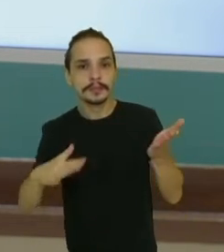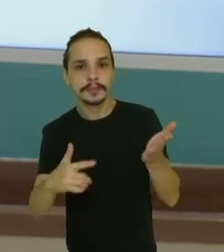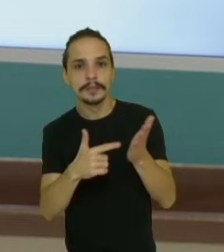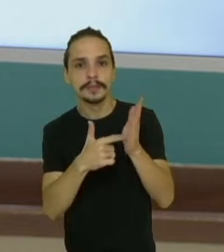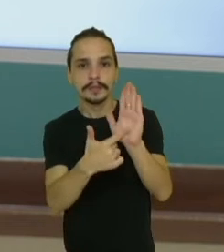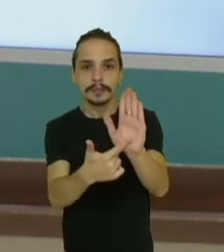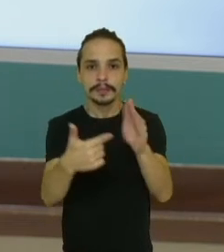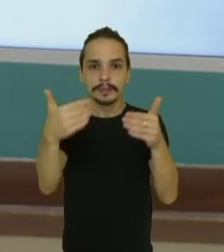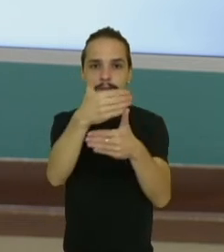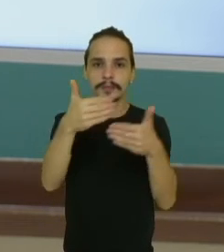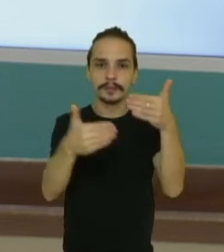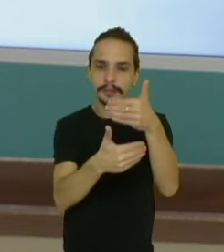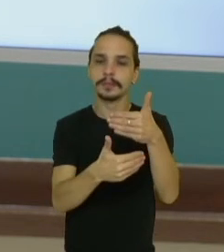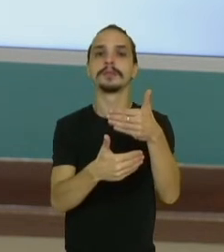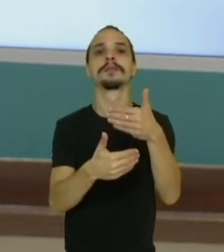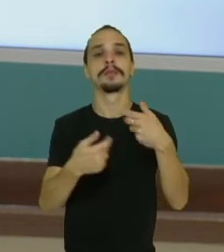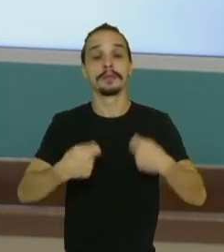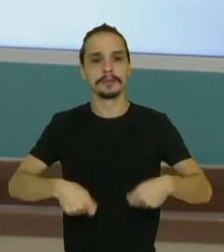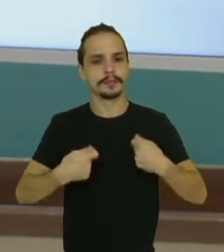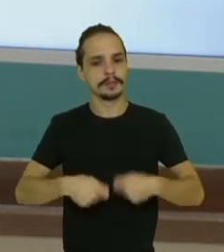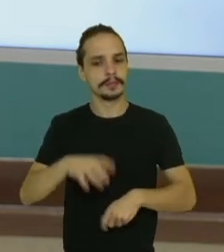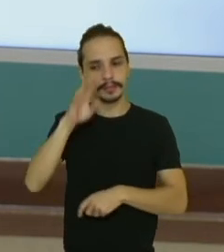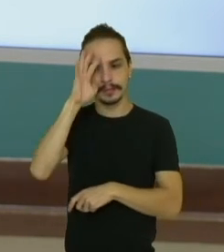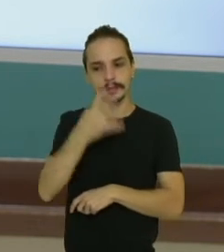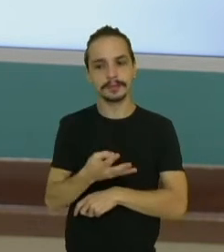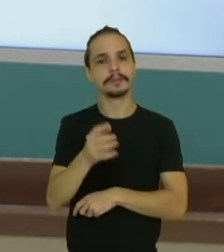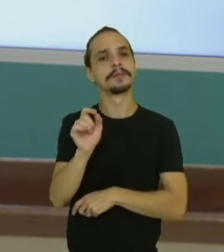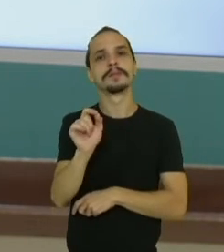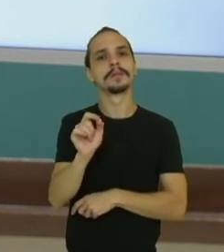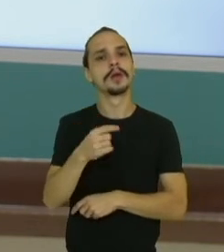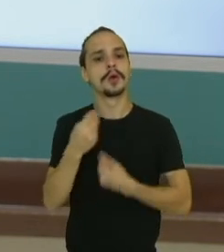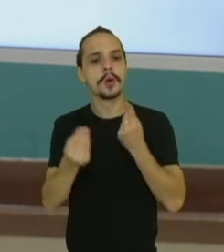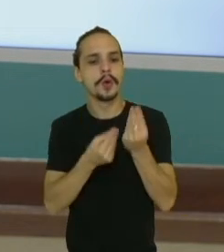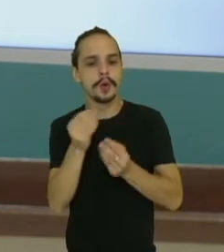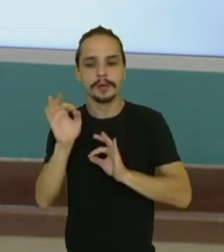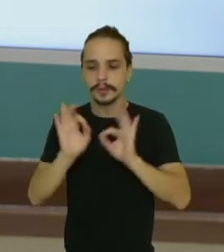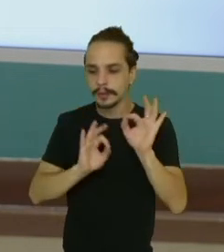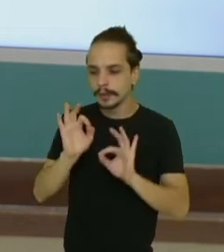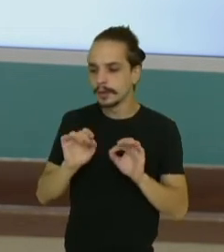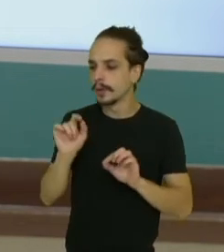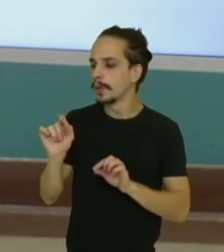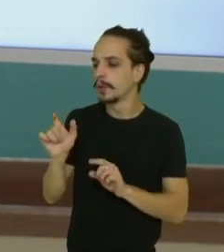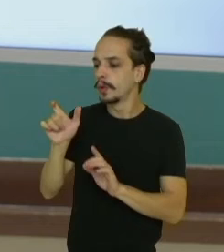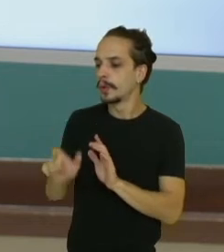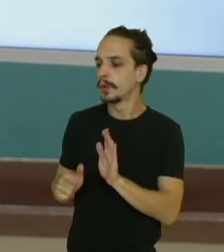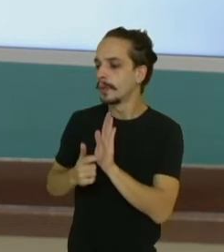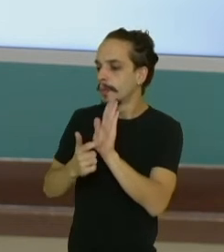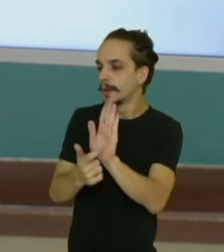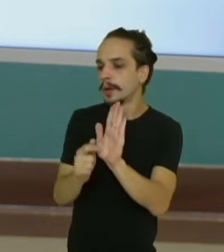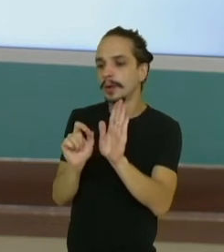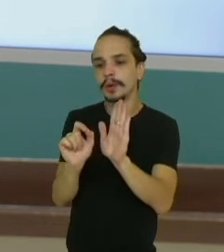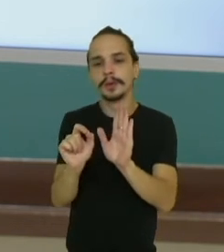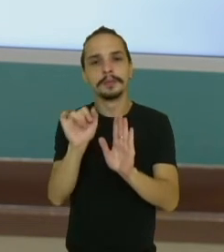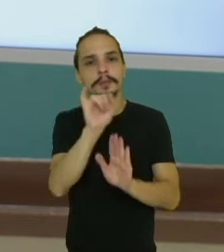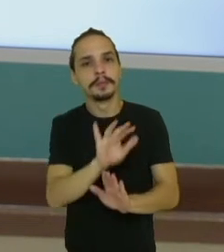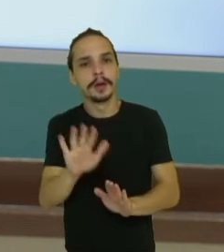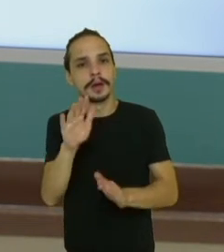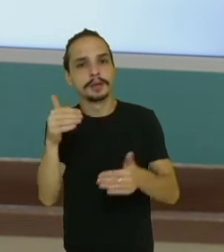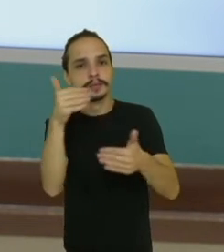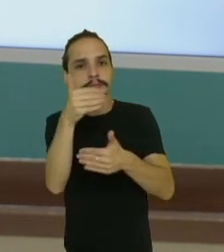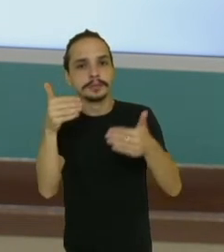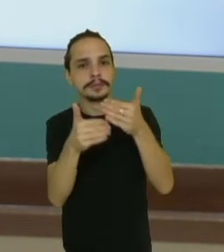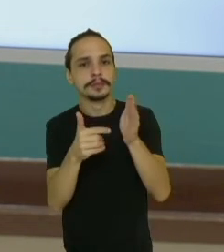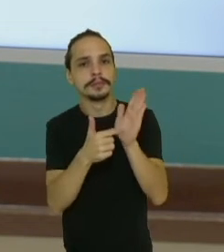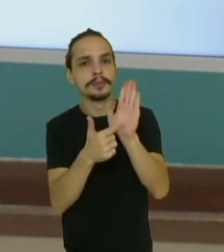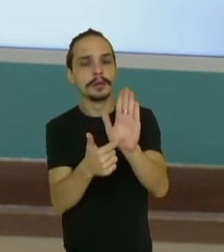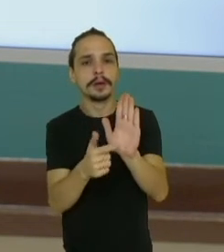uma apresentação de seminário Você tem uma tomada de decisões né como que vocês vão e aqui vai apresentar Quais são as imagens que